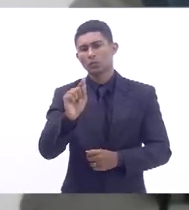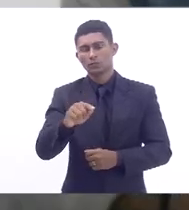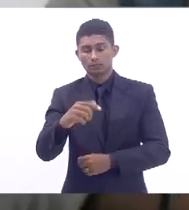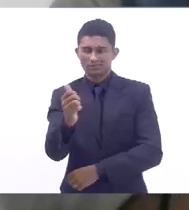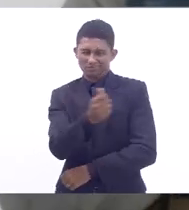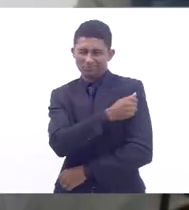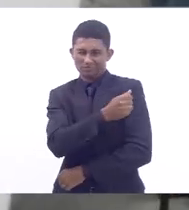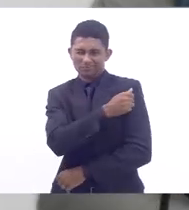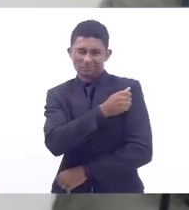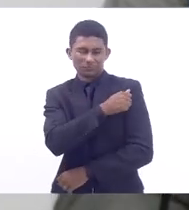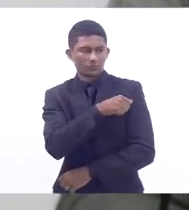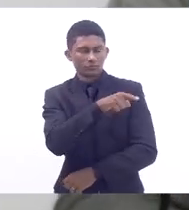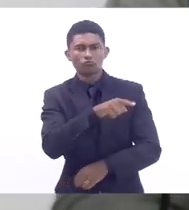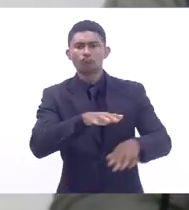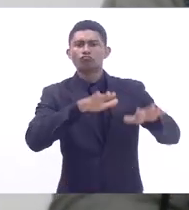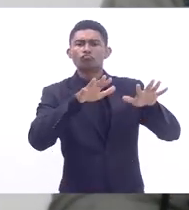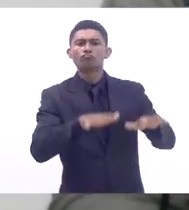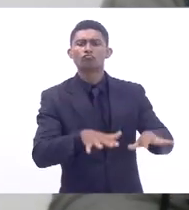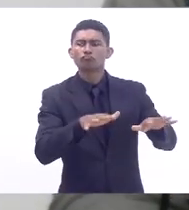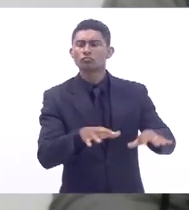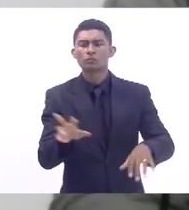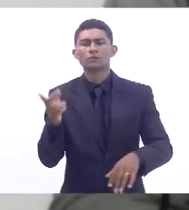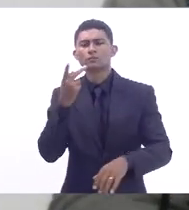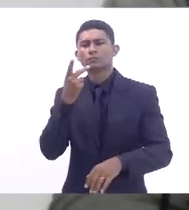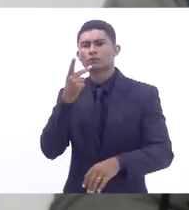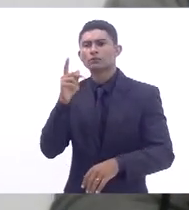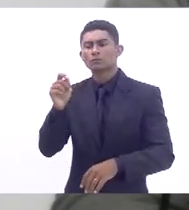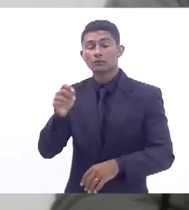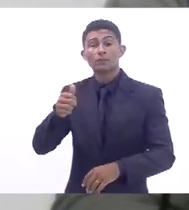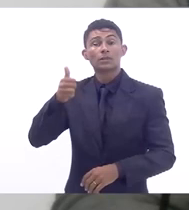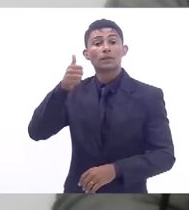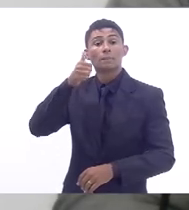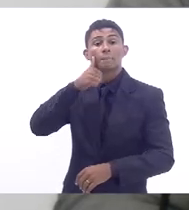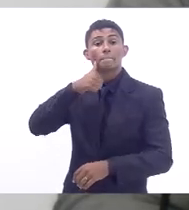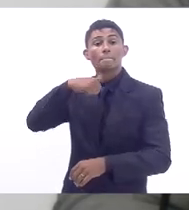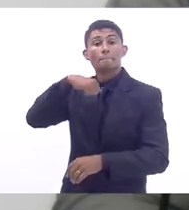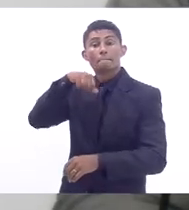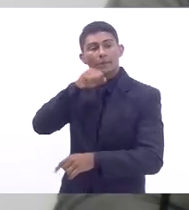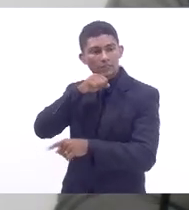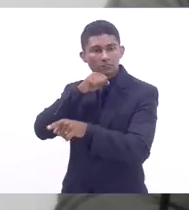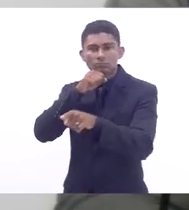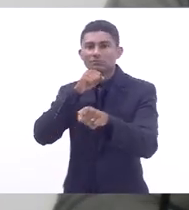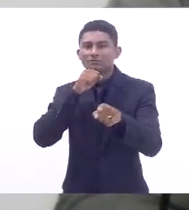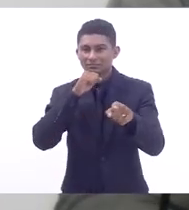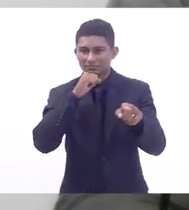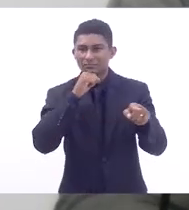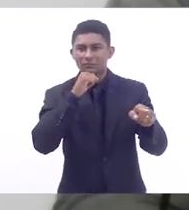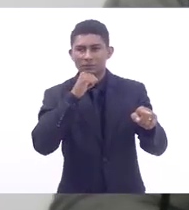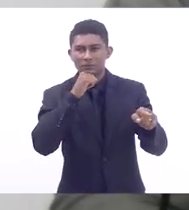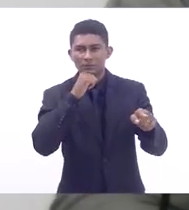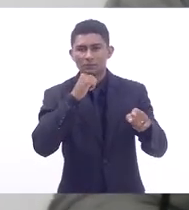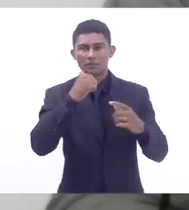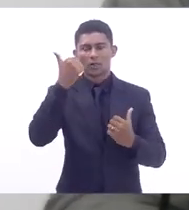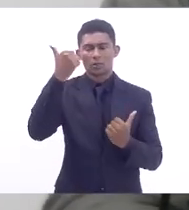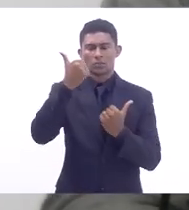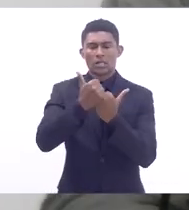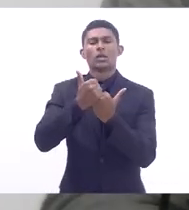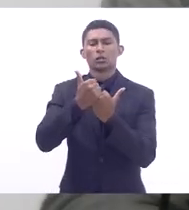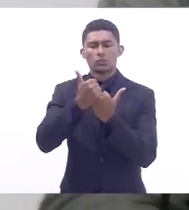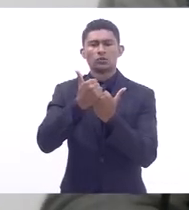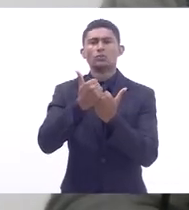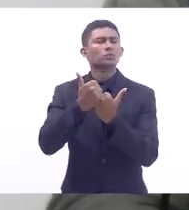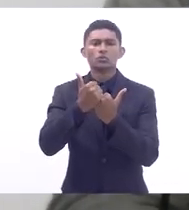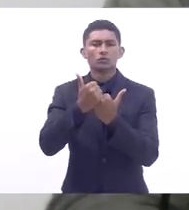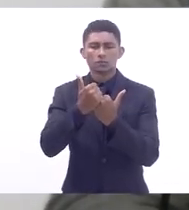estudantil né o Raul já tinha três negócios a questão das Mães né do auxílio para auxílio creche né